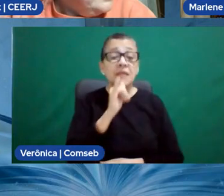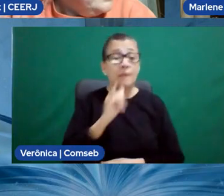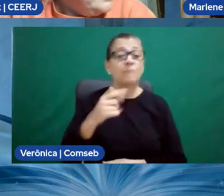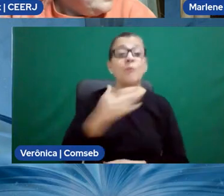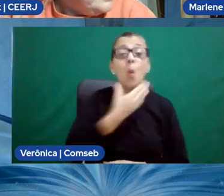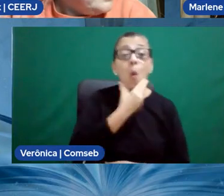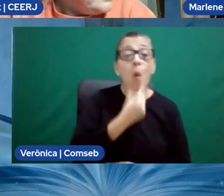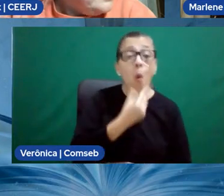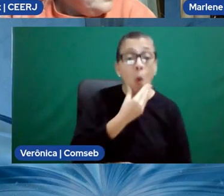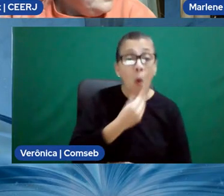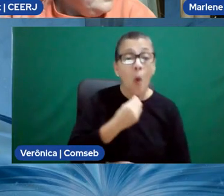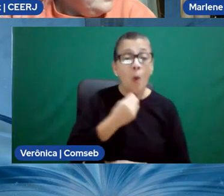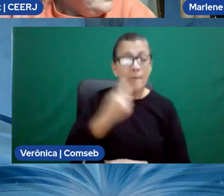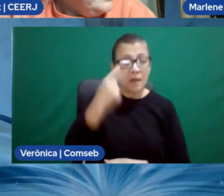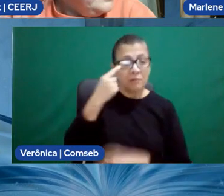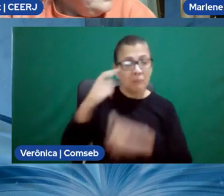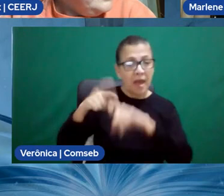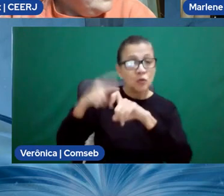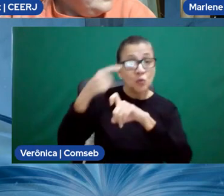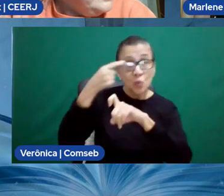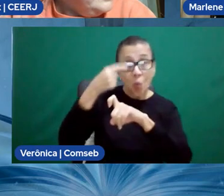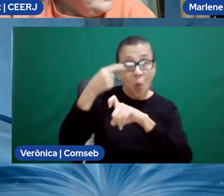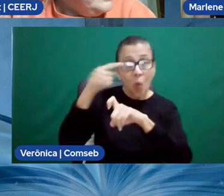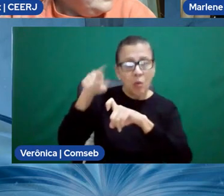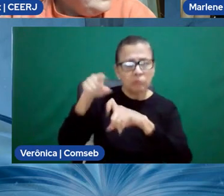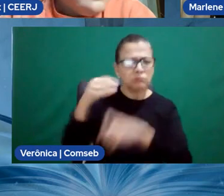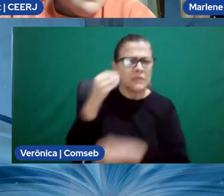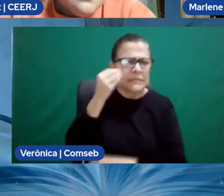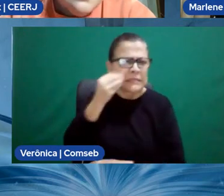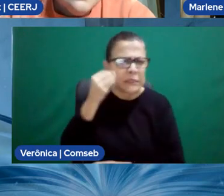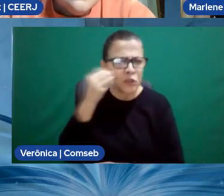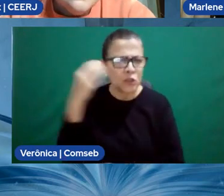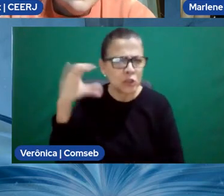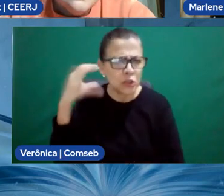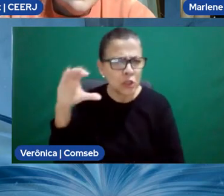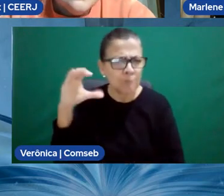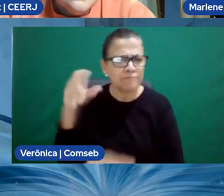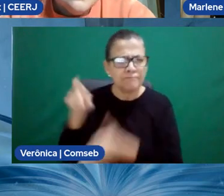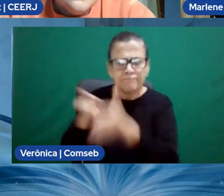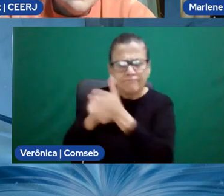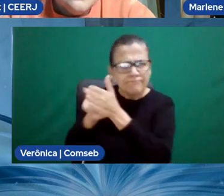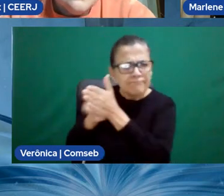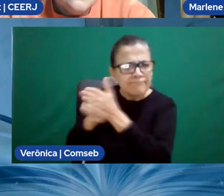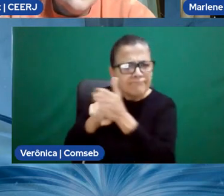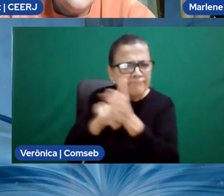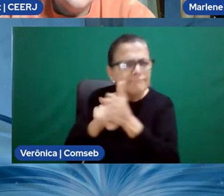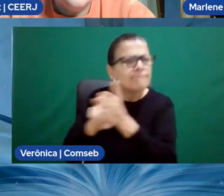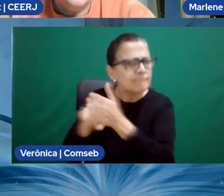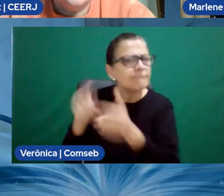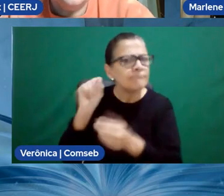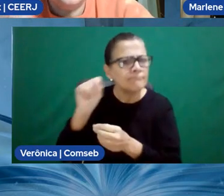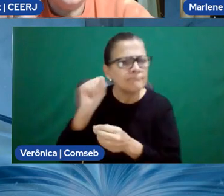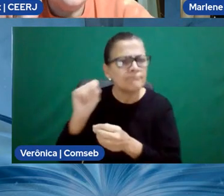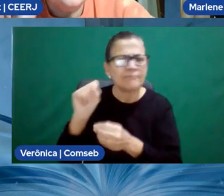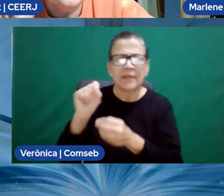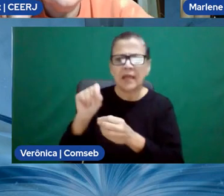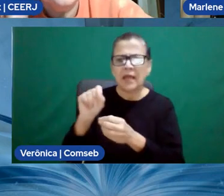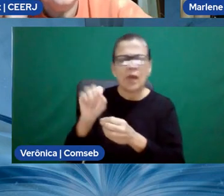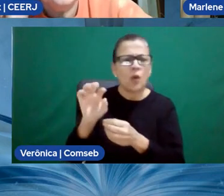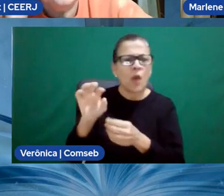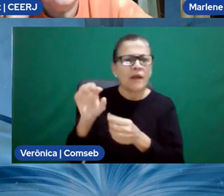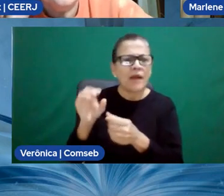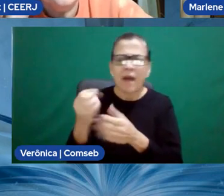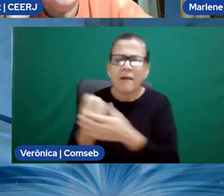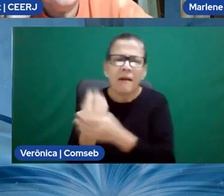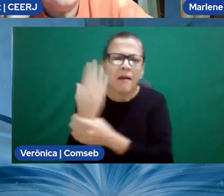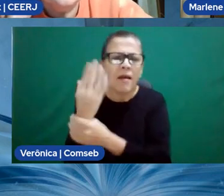grande experimentador, um grande cientista, que fez aquelas experiências com trigo, quer dizer, que você misturar